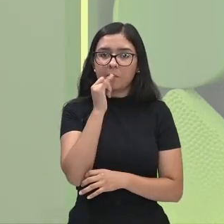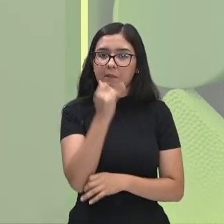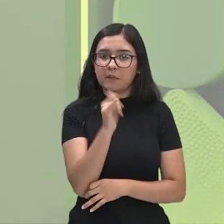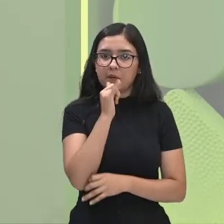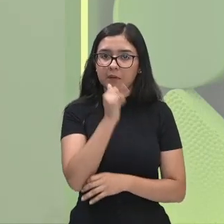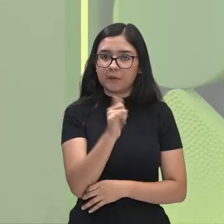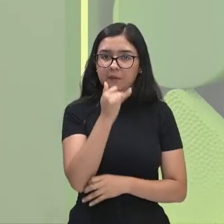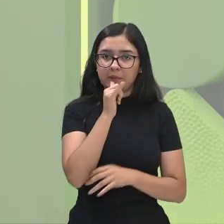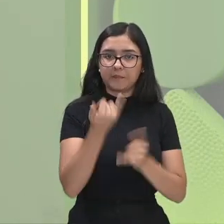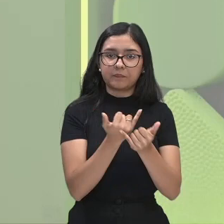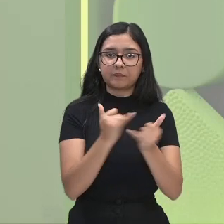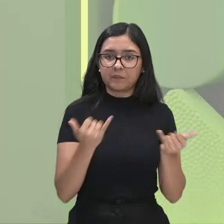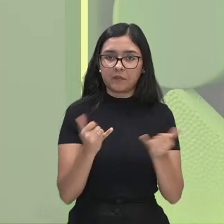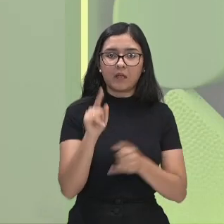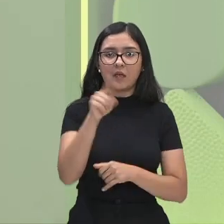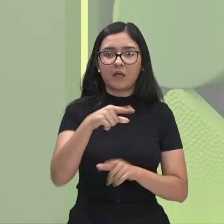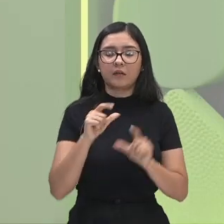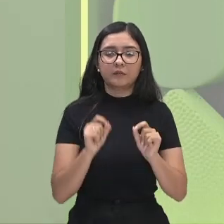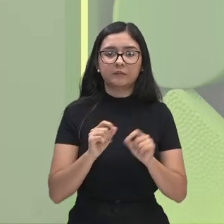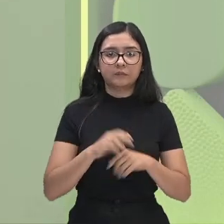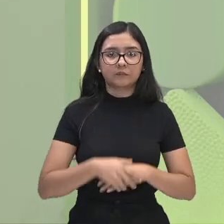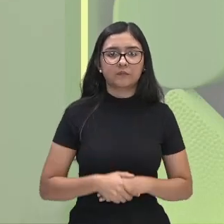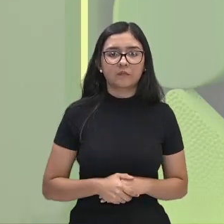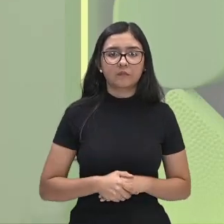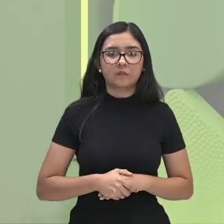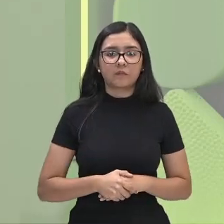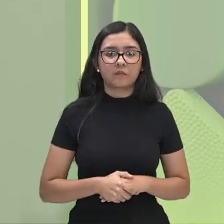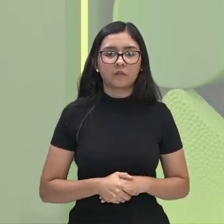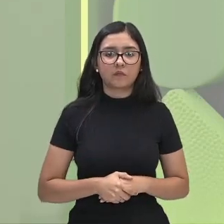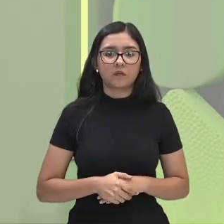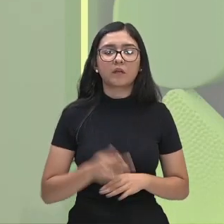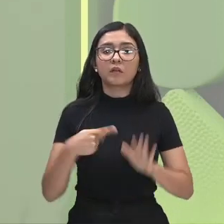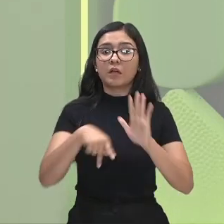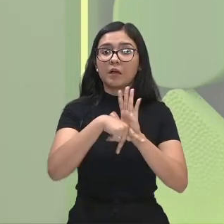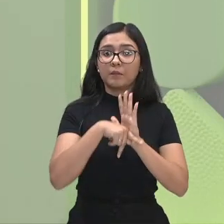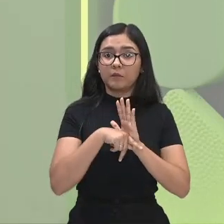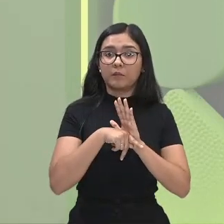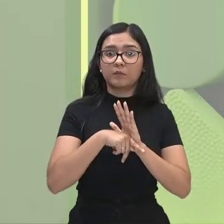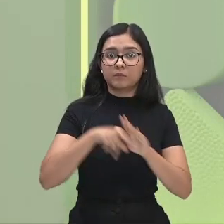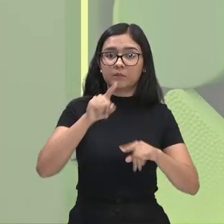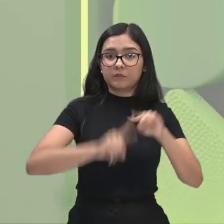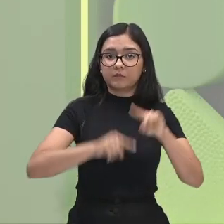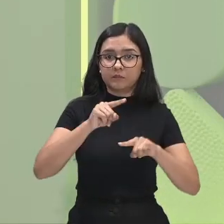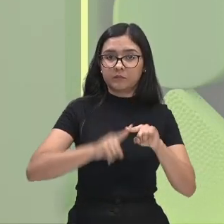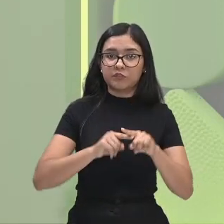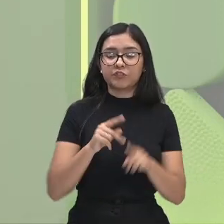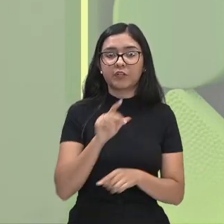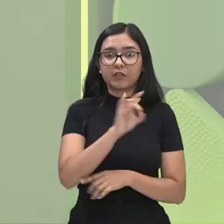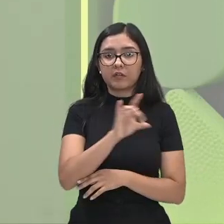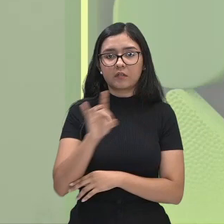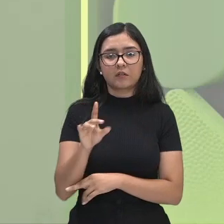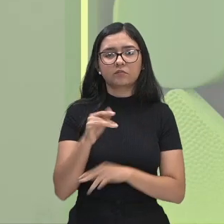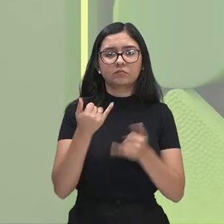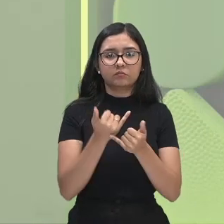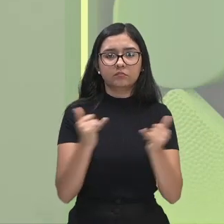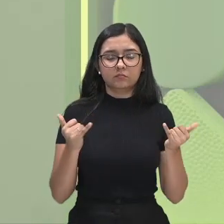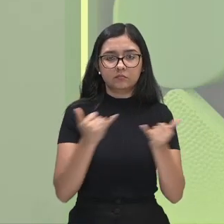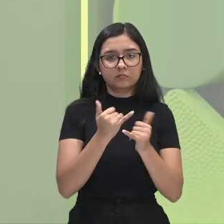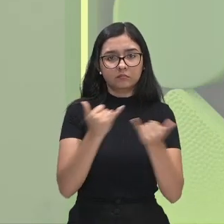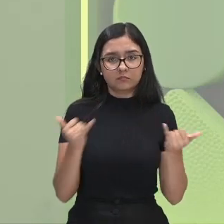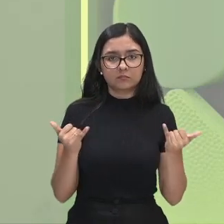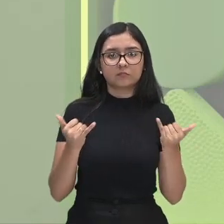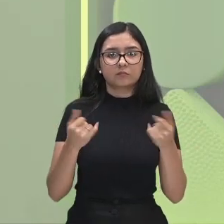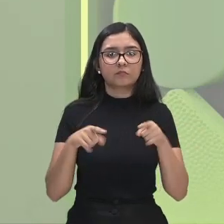elétricas é diretamente proporcional ao produto dessas cargas e é inversamente proporcional